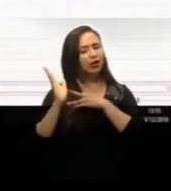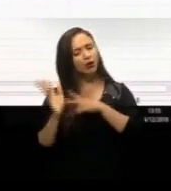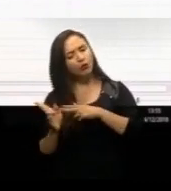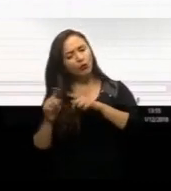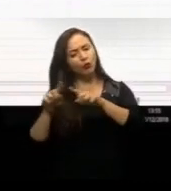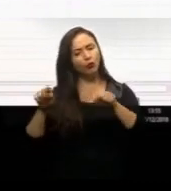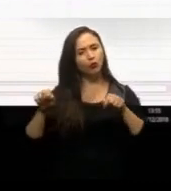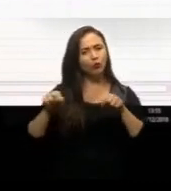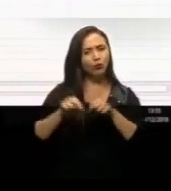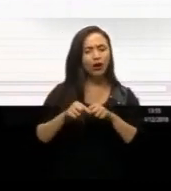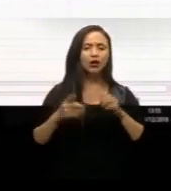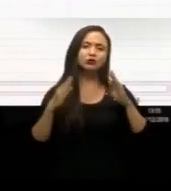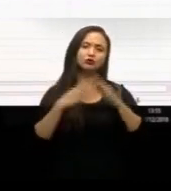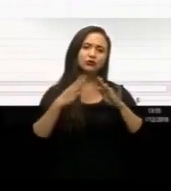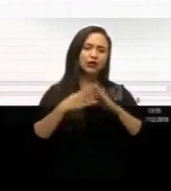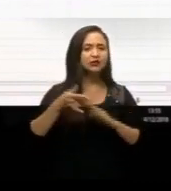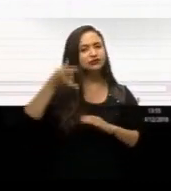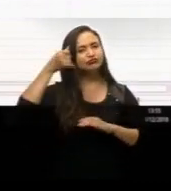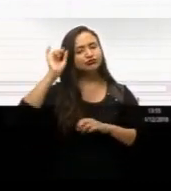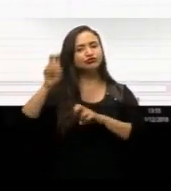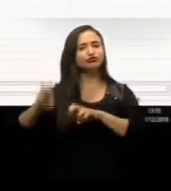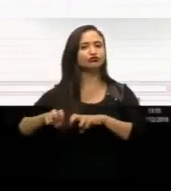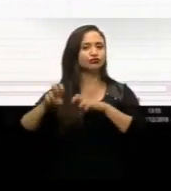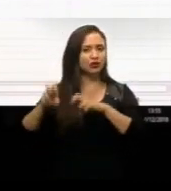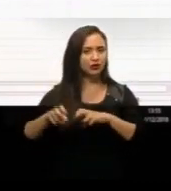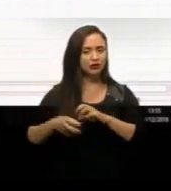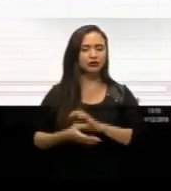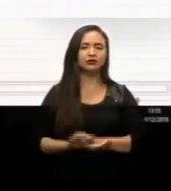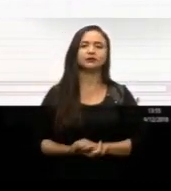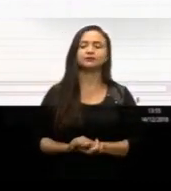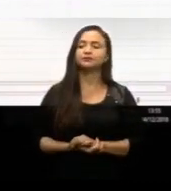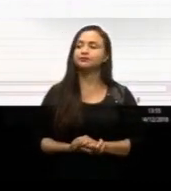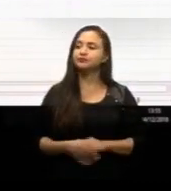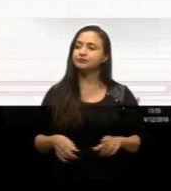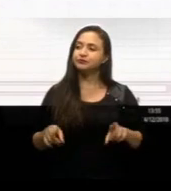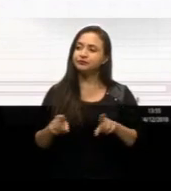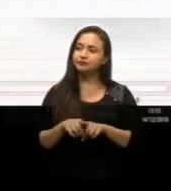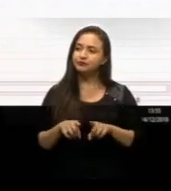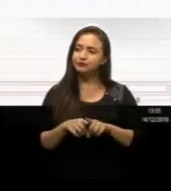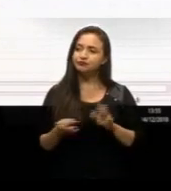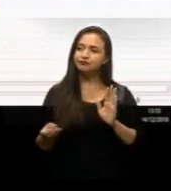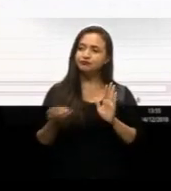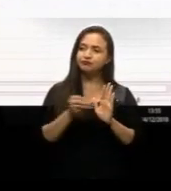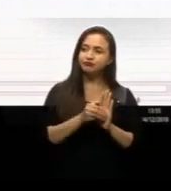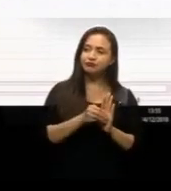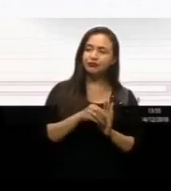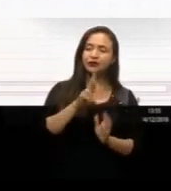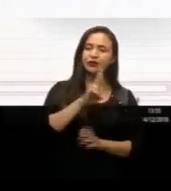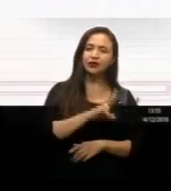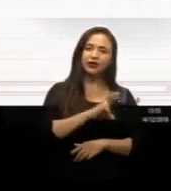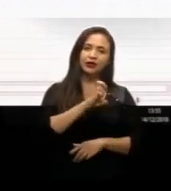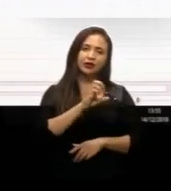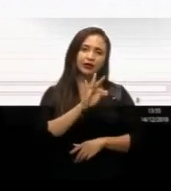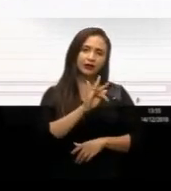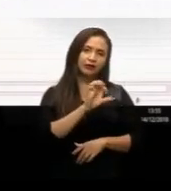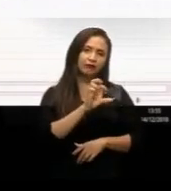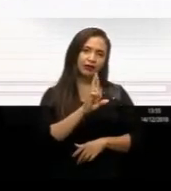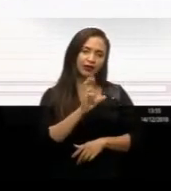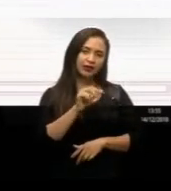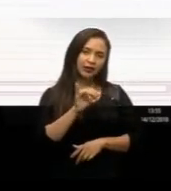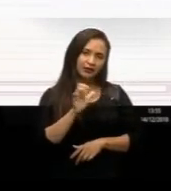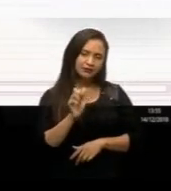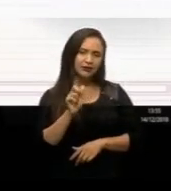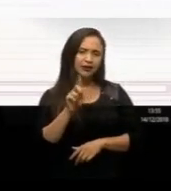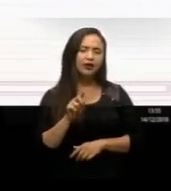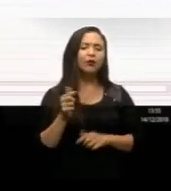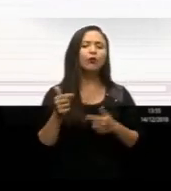a casa, se é uma chácara. A referência que a gente utilizou, no caso dessa aula de hoje, eu vou fazer diferente,